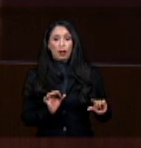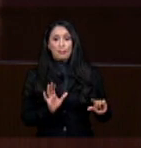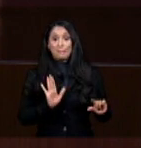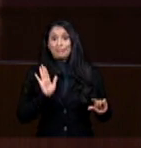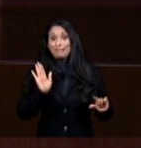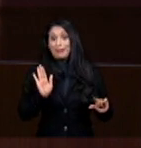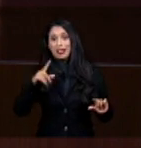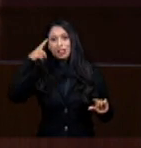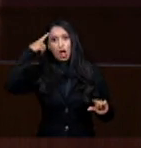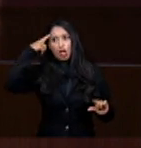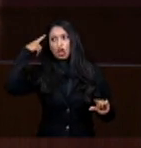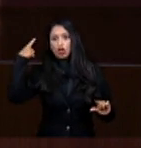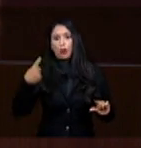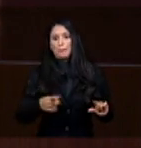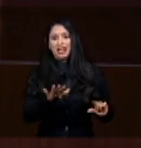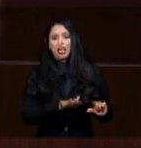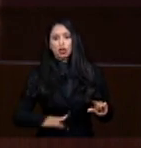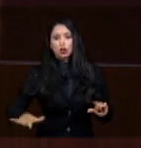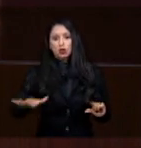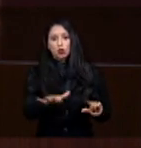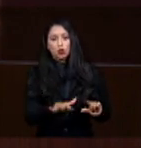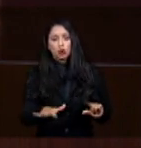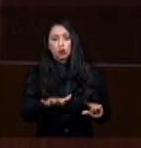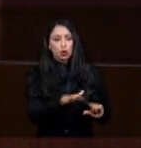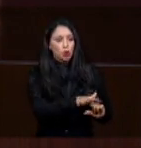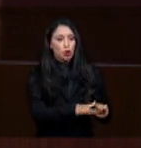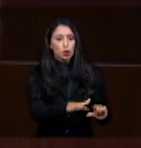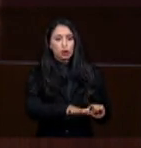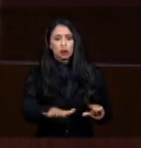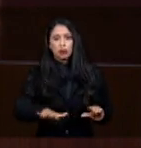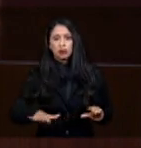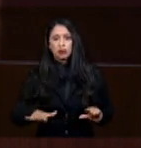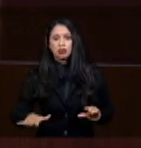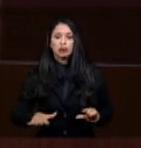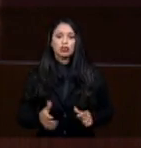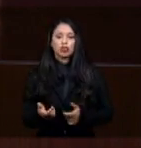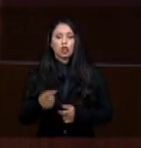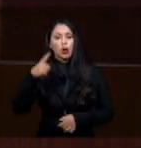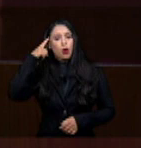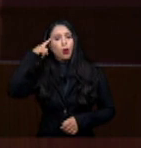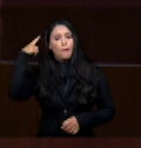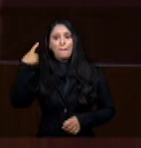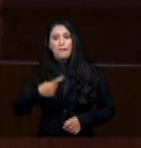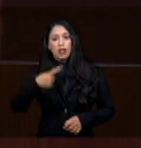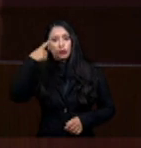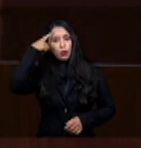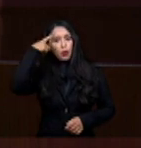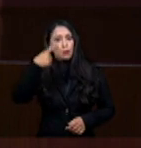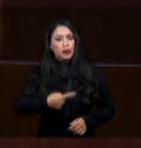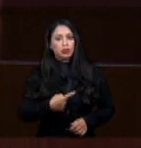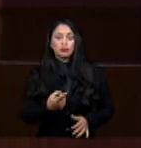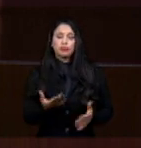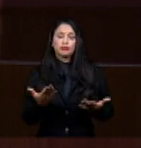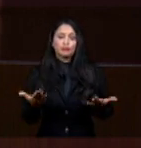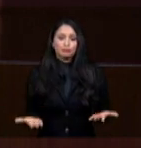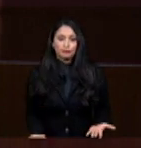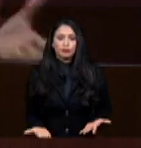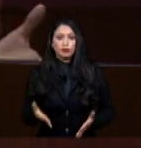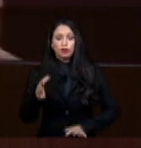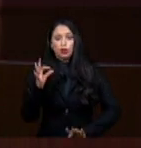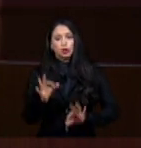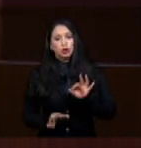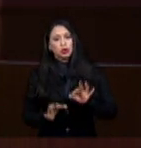dominam todos rigorosamente todos todos os postos de comando do